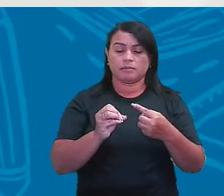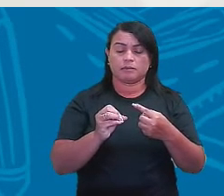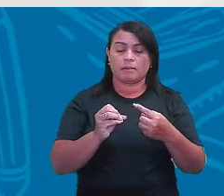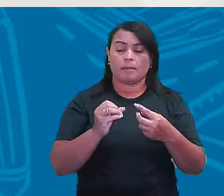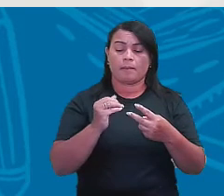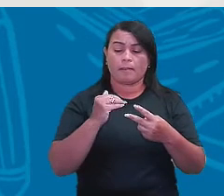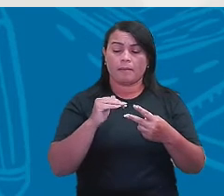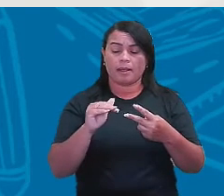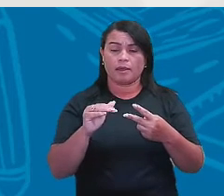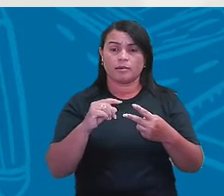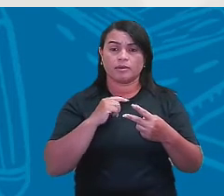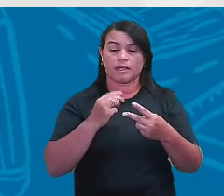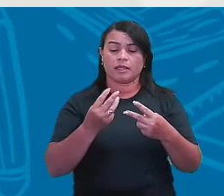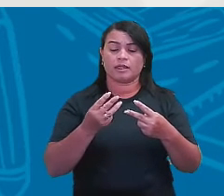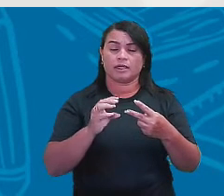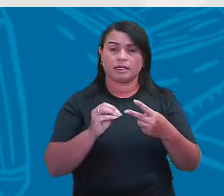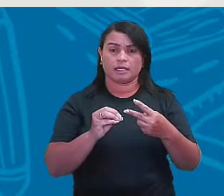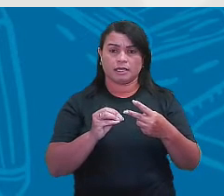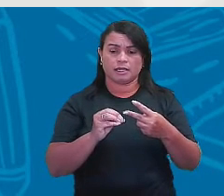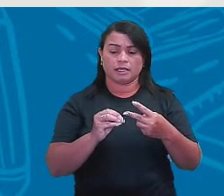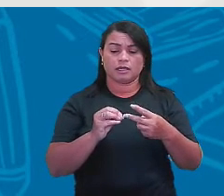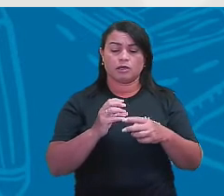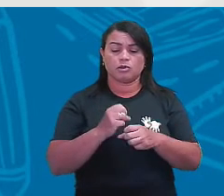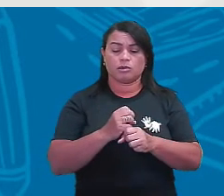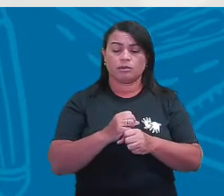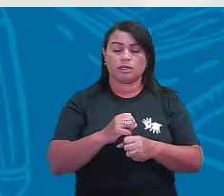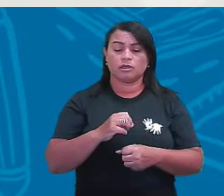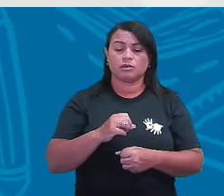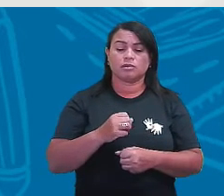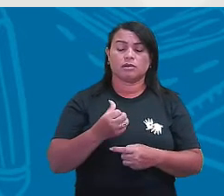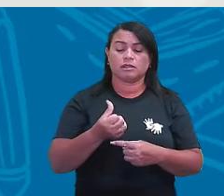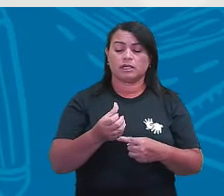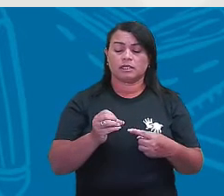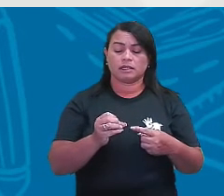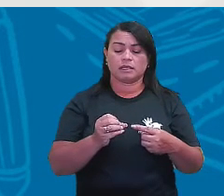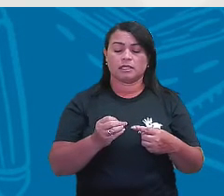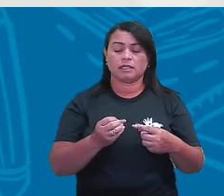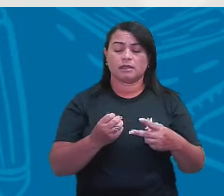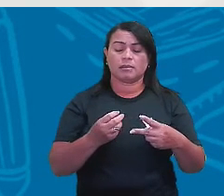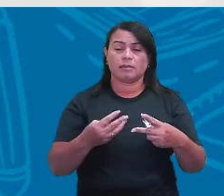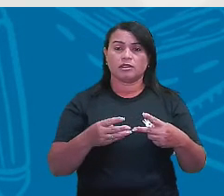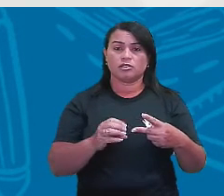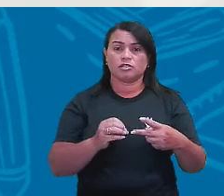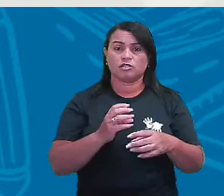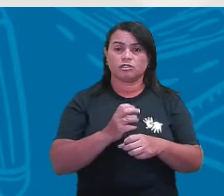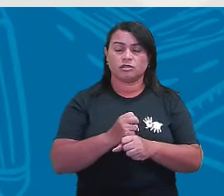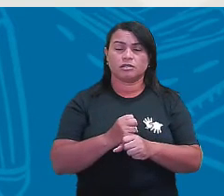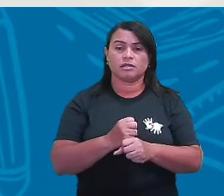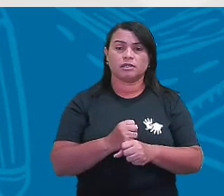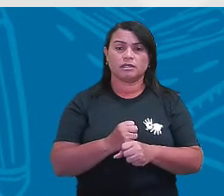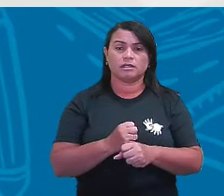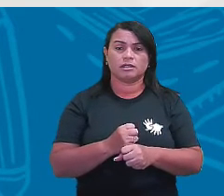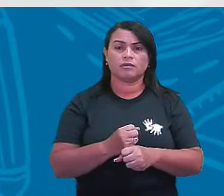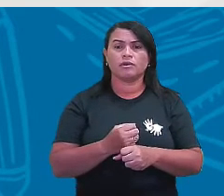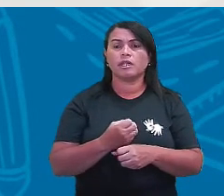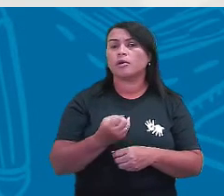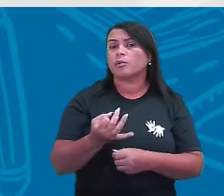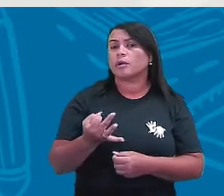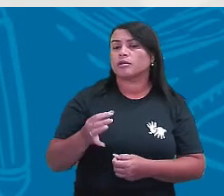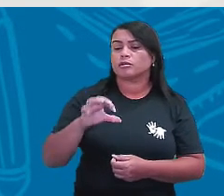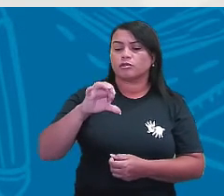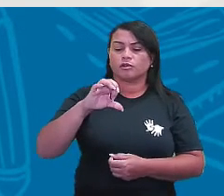meio minuto tem 30. Então, vai ser 60 mais 30. Se eu faço 60 mais 30, eu vou